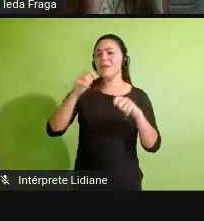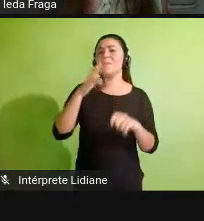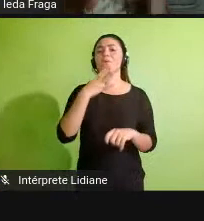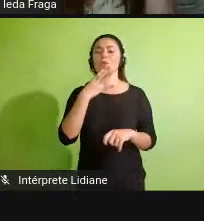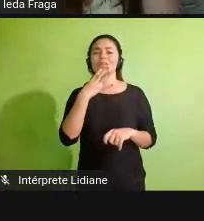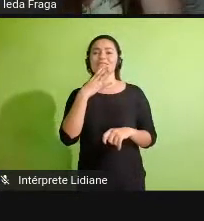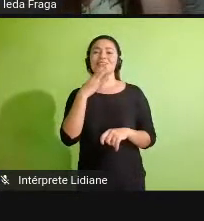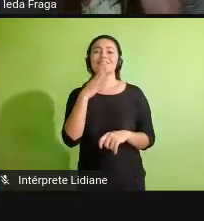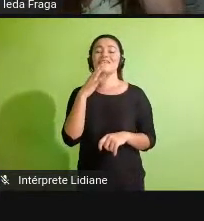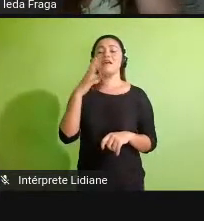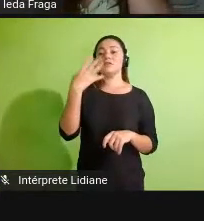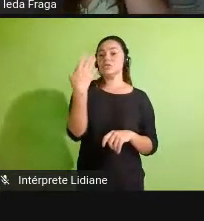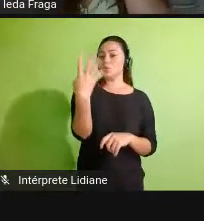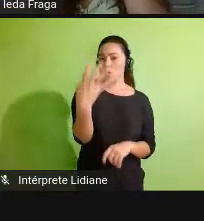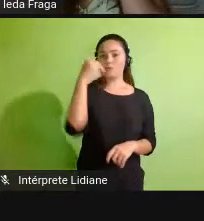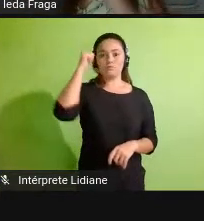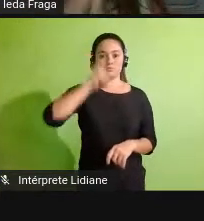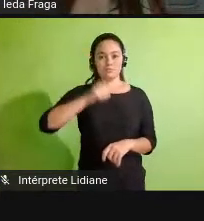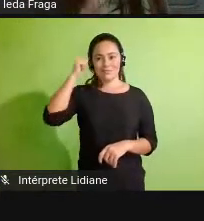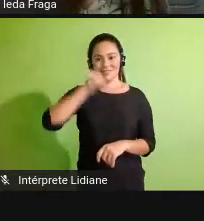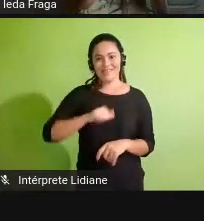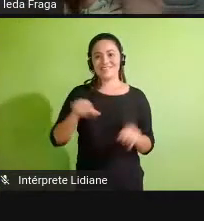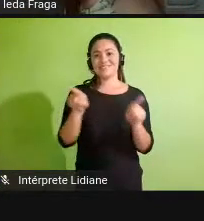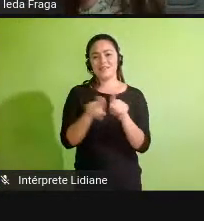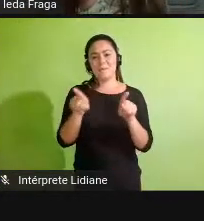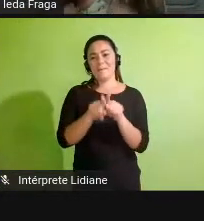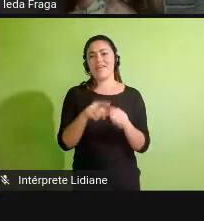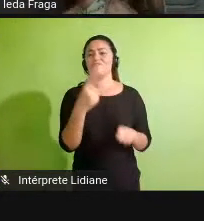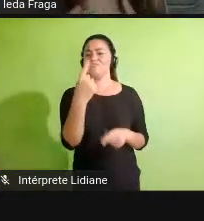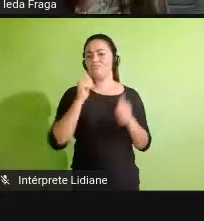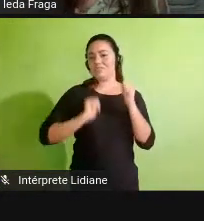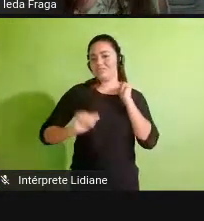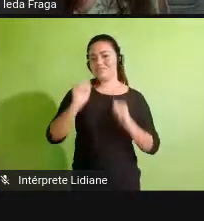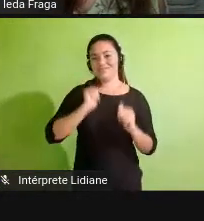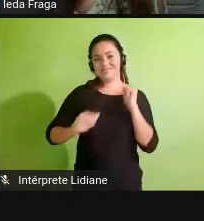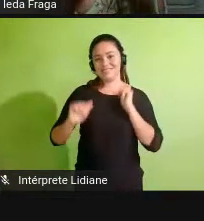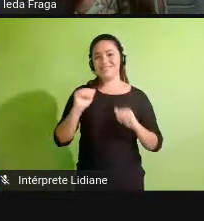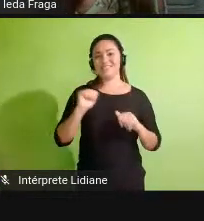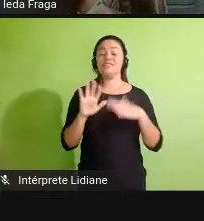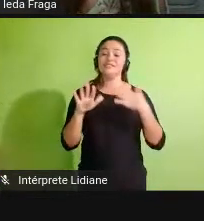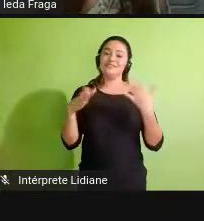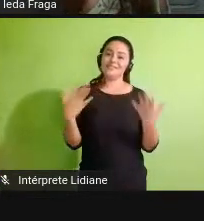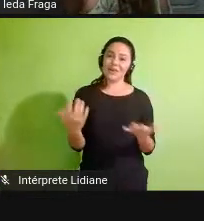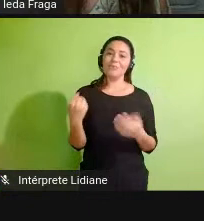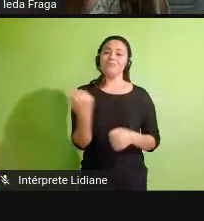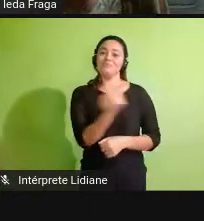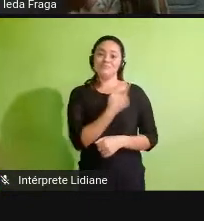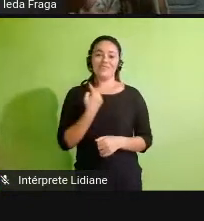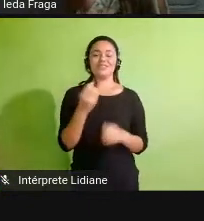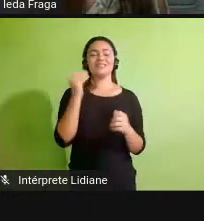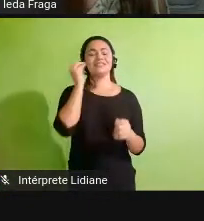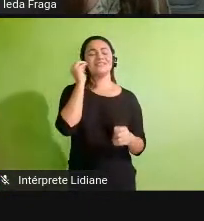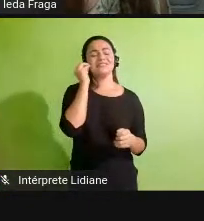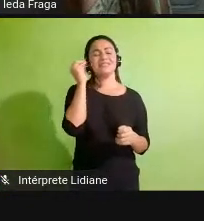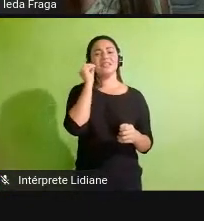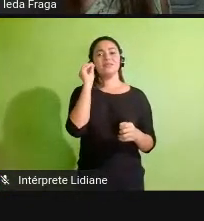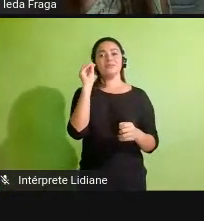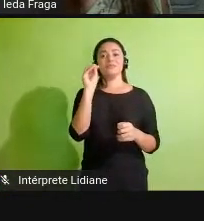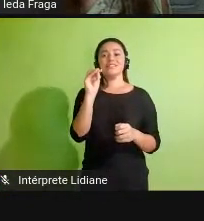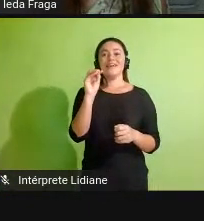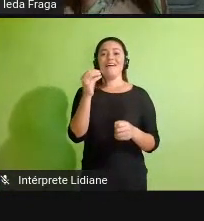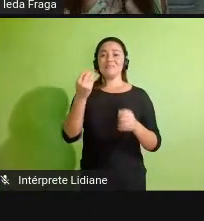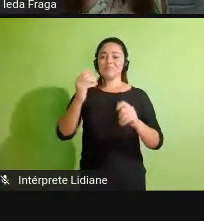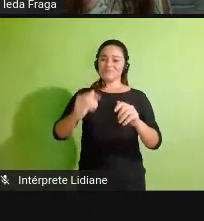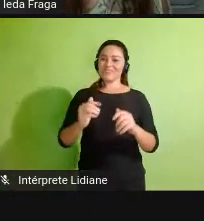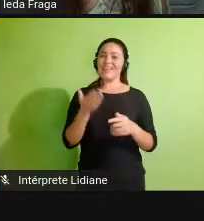artista. Enfim, nós tentamos, então, defender uma formação pedagógica que prioriza o respeito e a equidade de gênero,